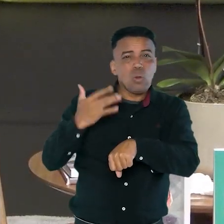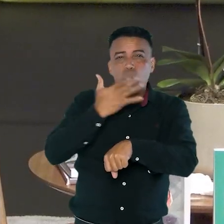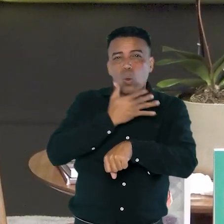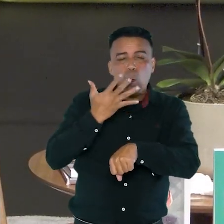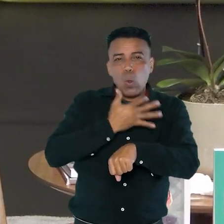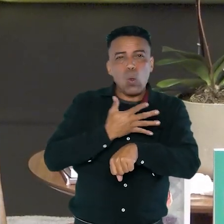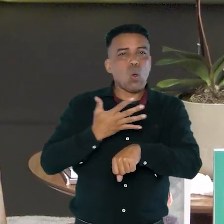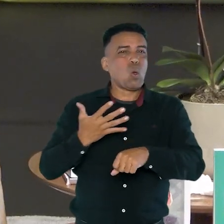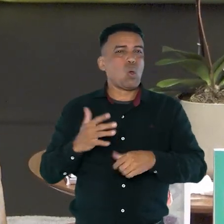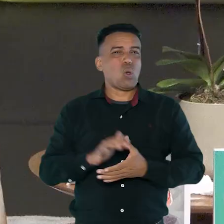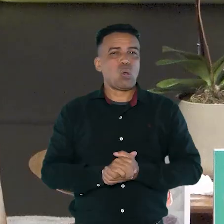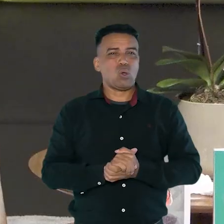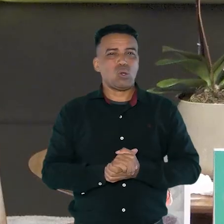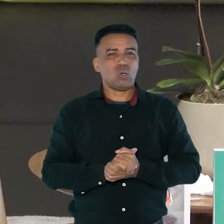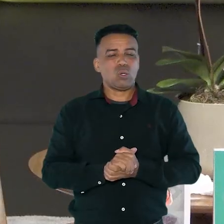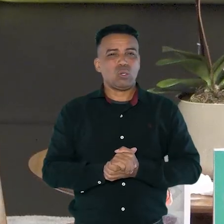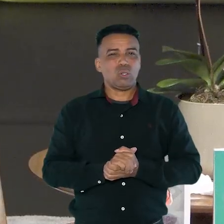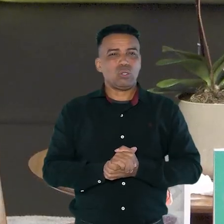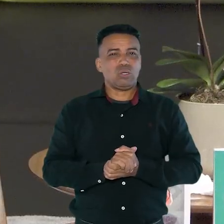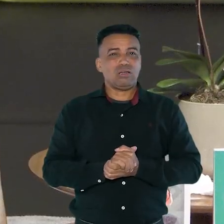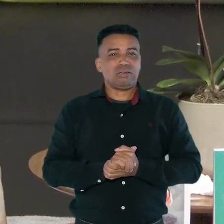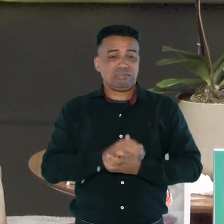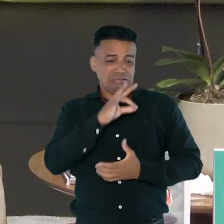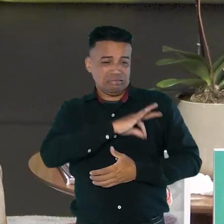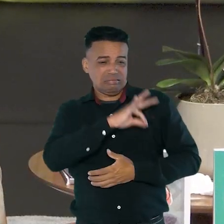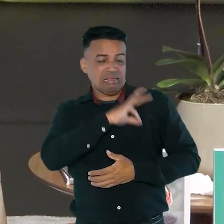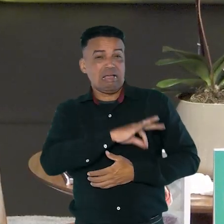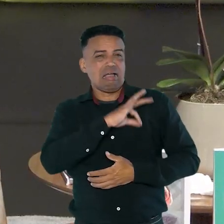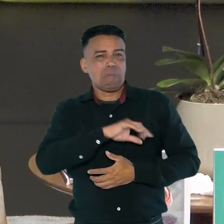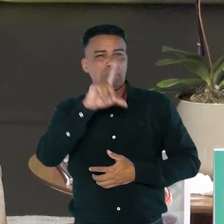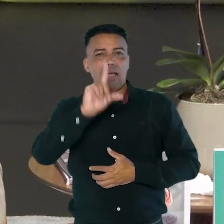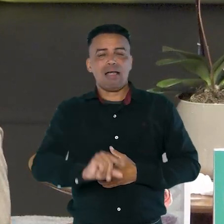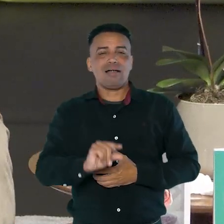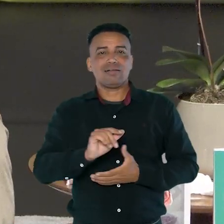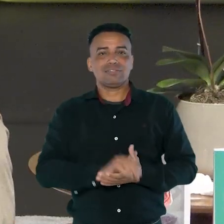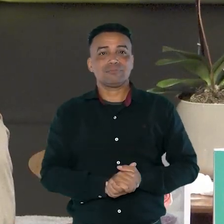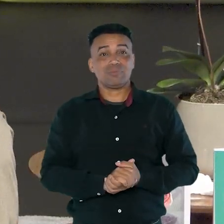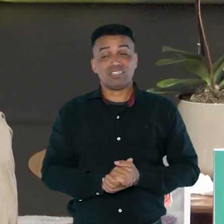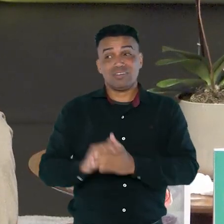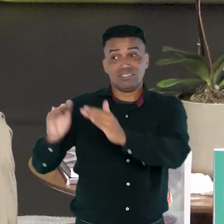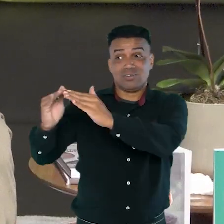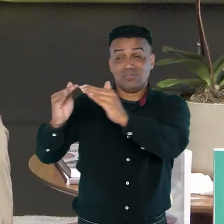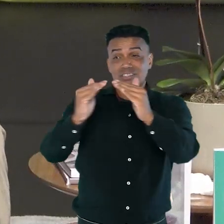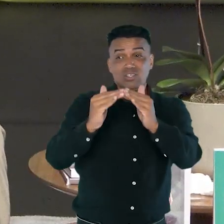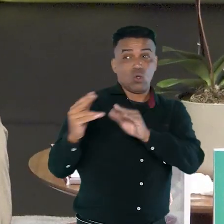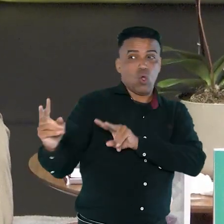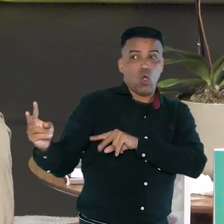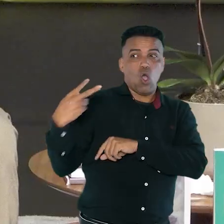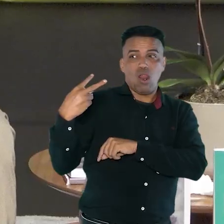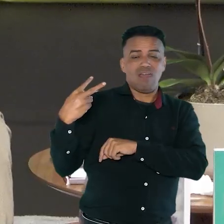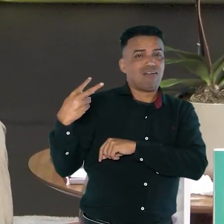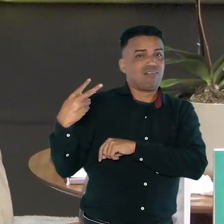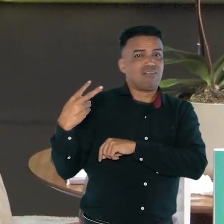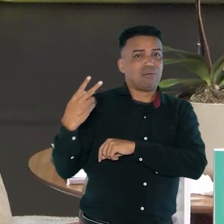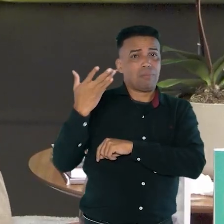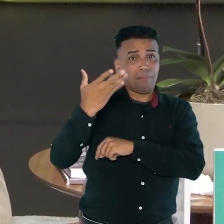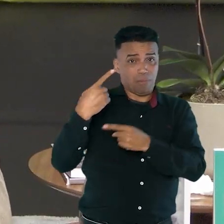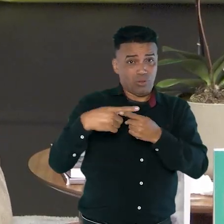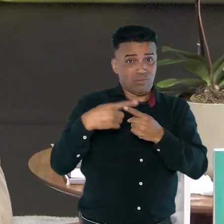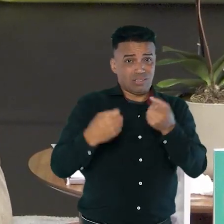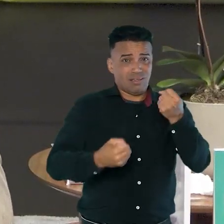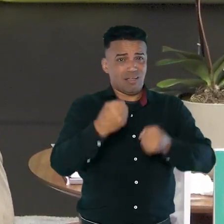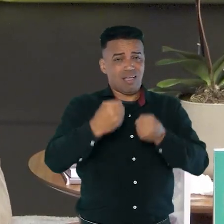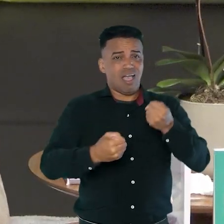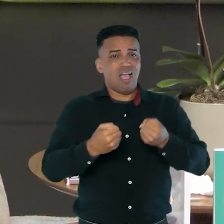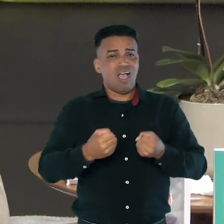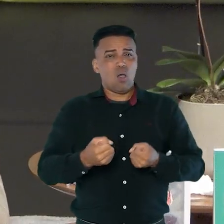não gostar da nossa condição social. Às vezes, um vizinho olha para você porque você tem um carro